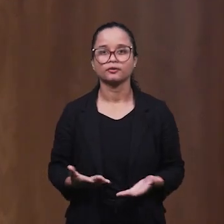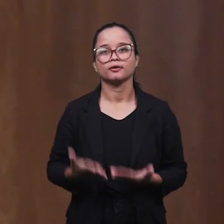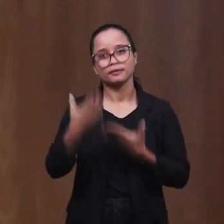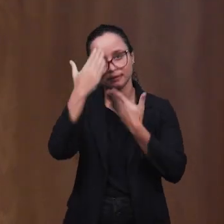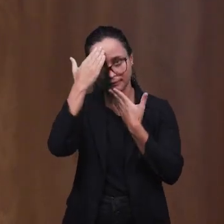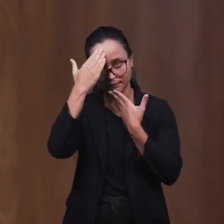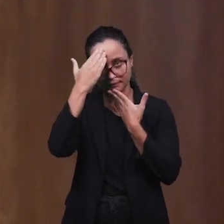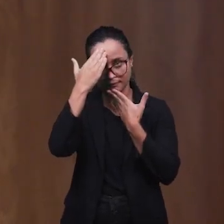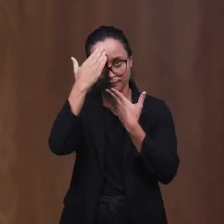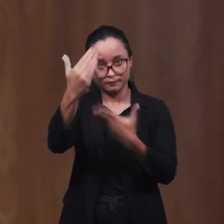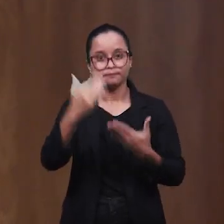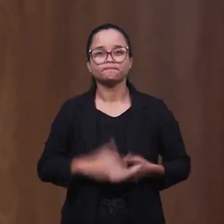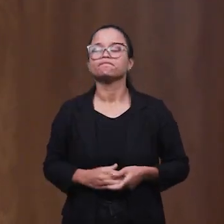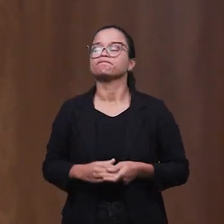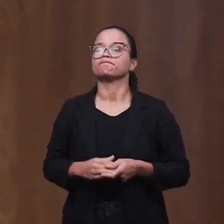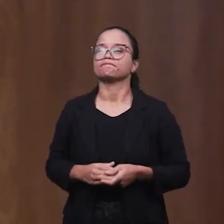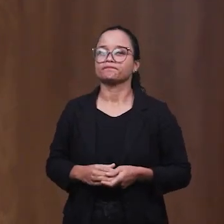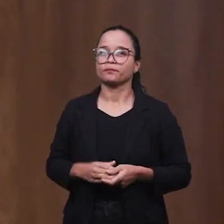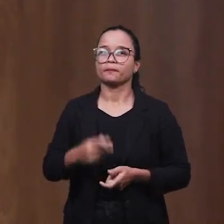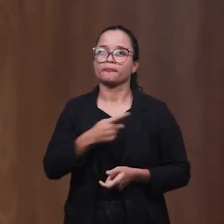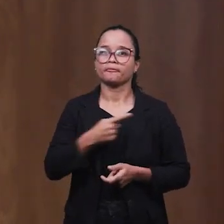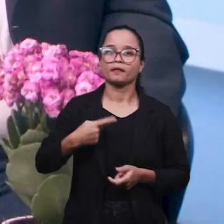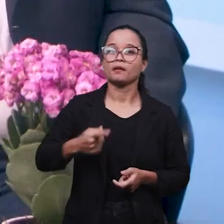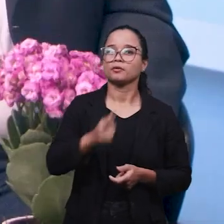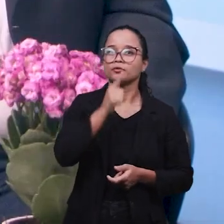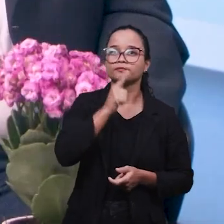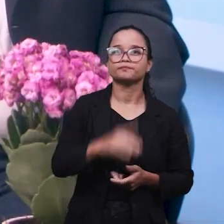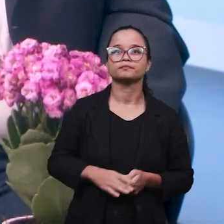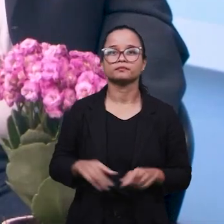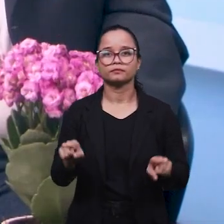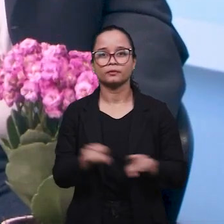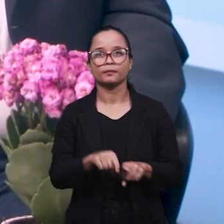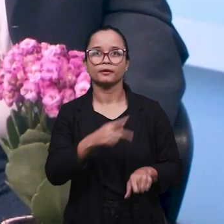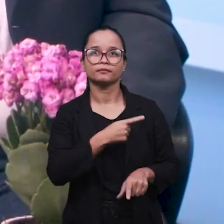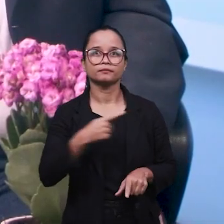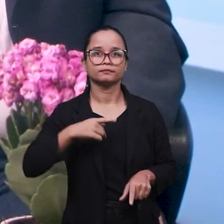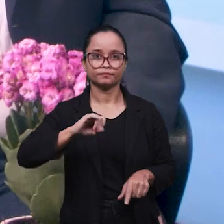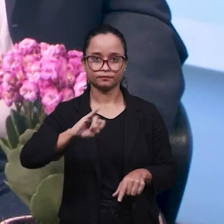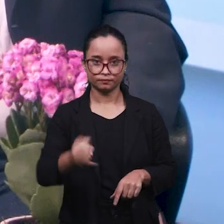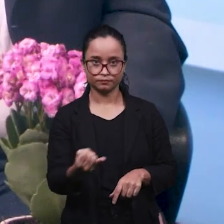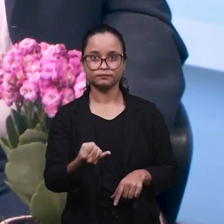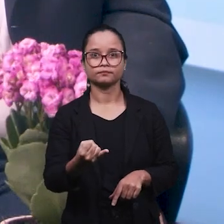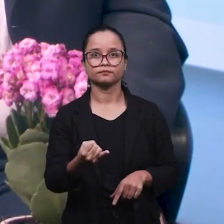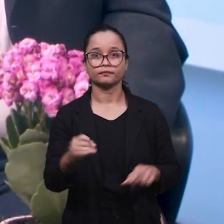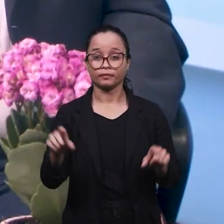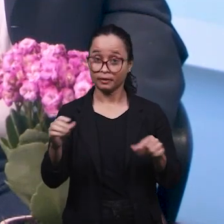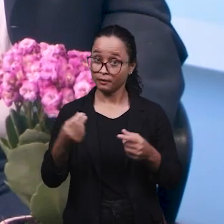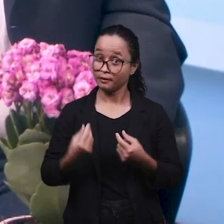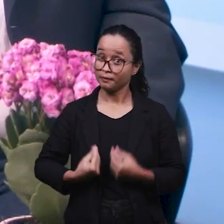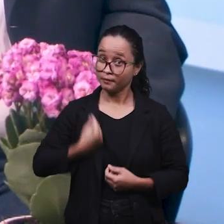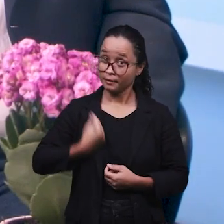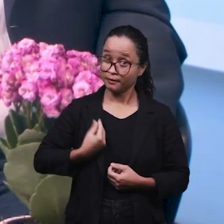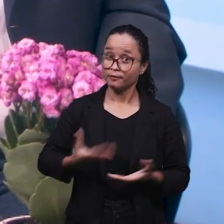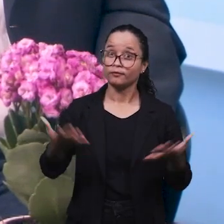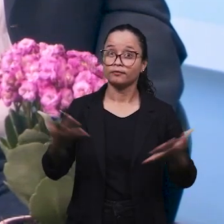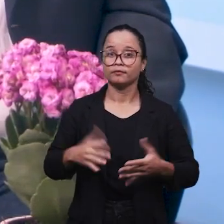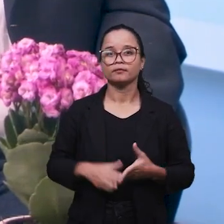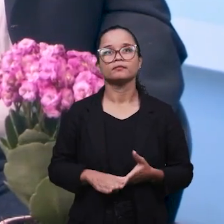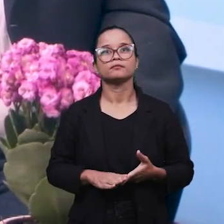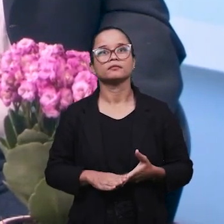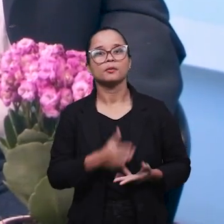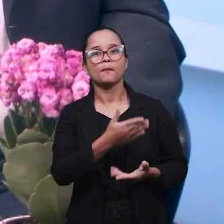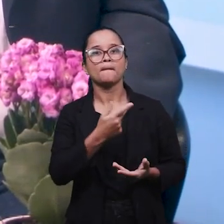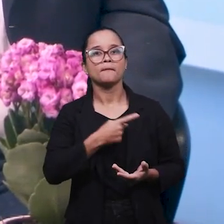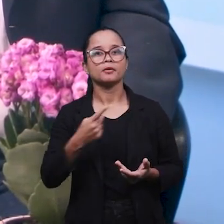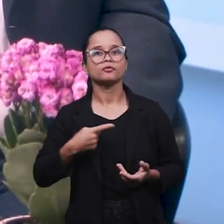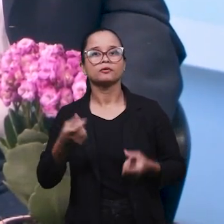agradecemos ao pastor Gilson, ao pastor João, por estarem aqui. O senhor quer falar